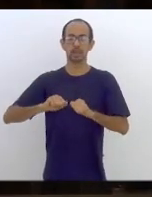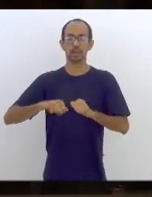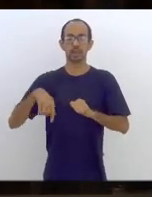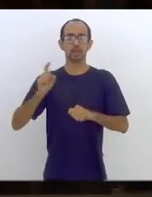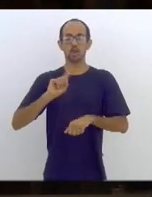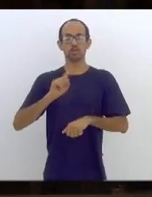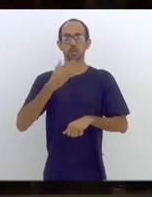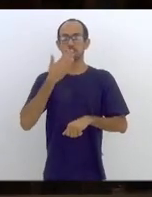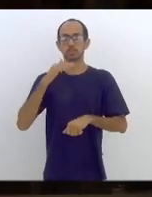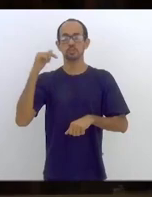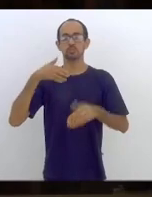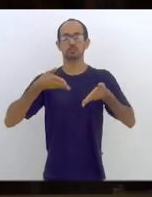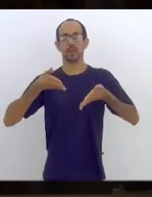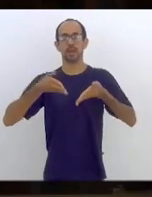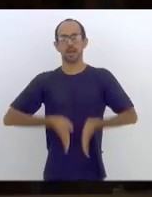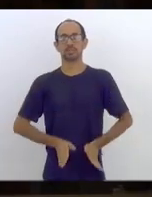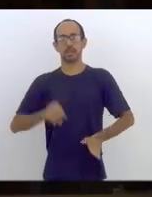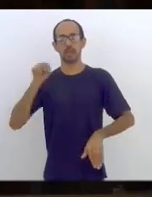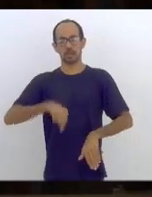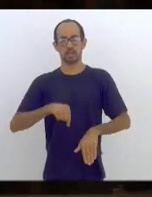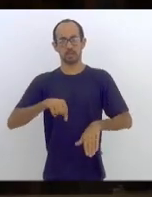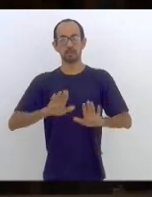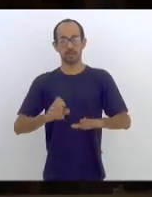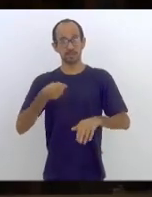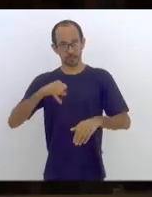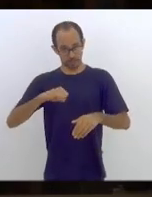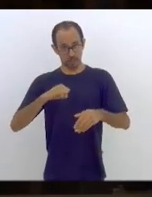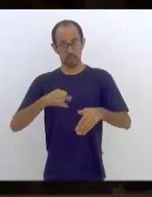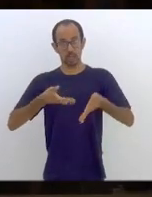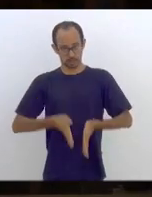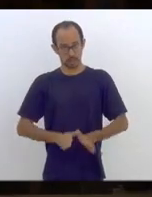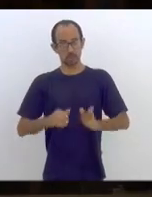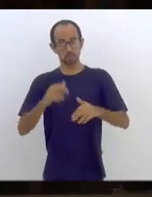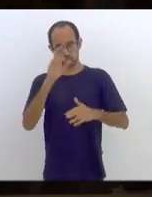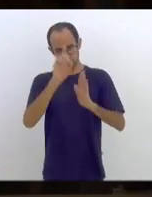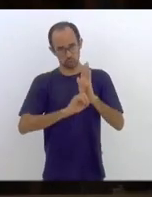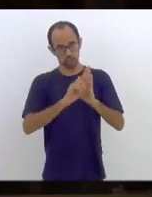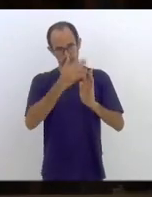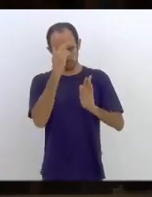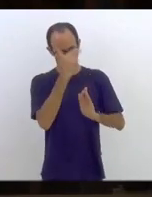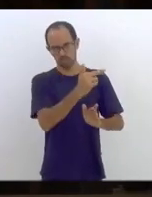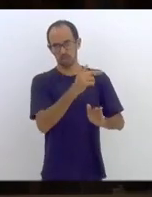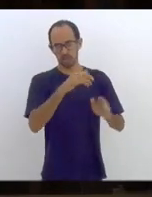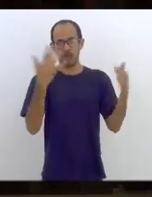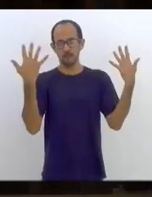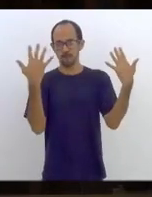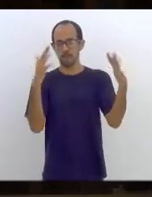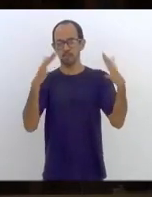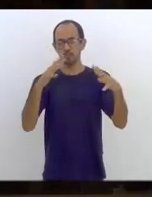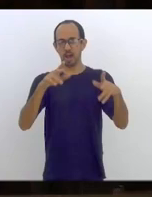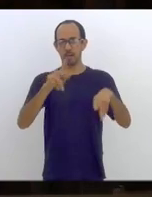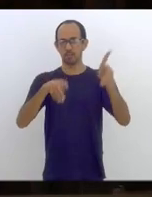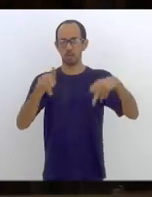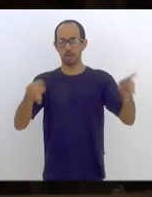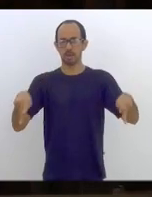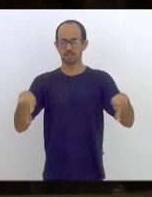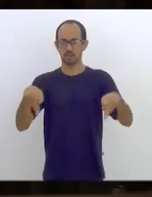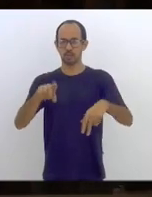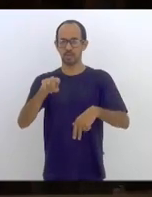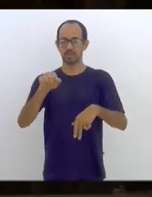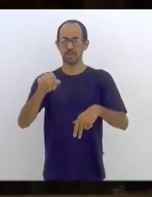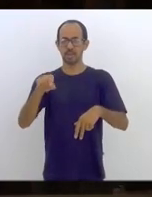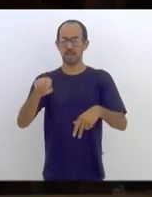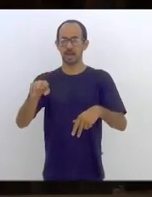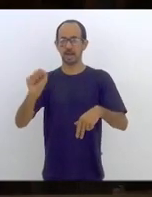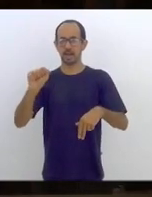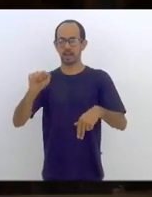já que nascemos, nossos direitos vão ser cumpridos. Viva nosso povo, viva as dandaras desse país, viva todo